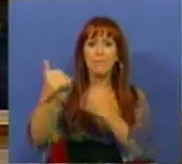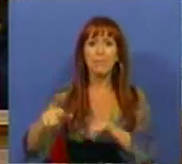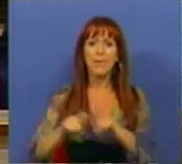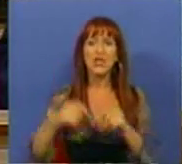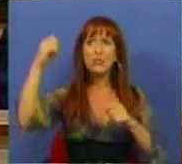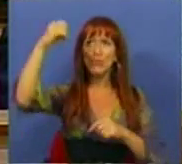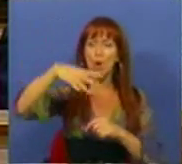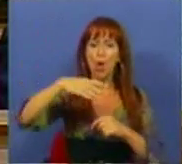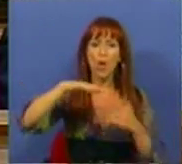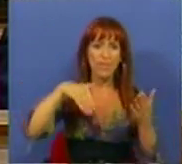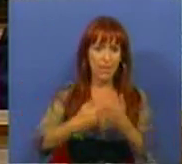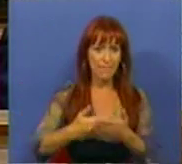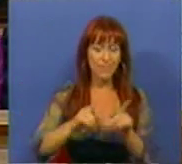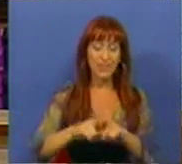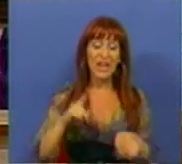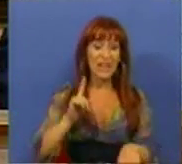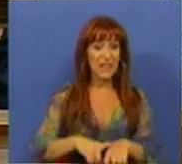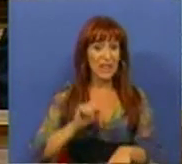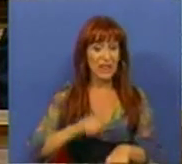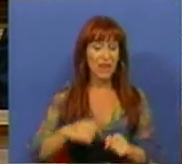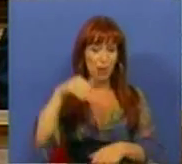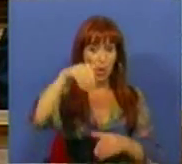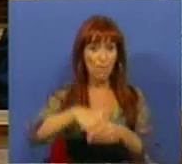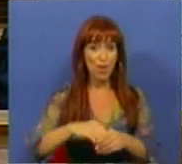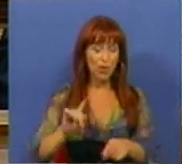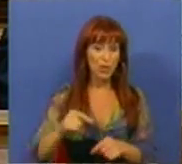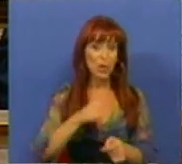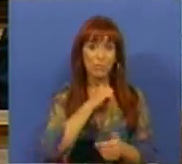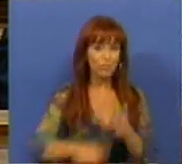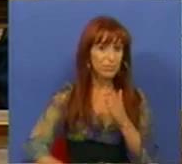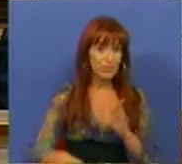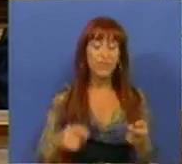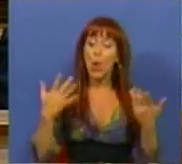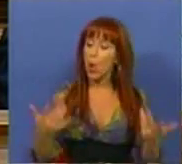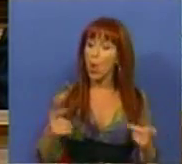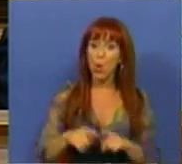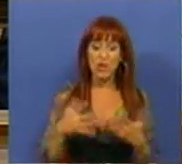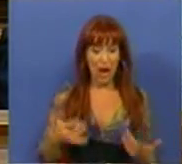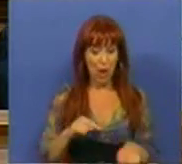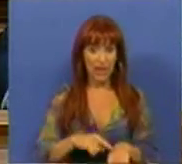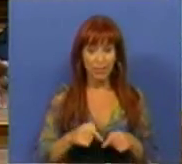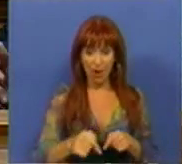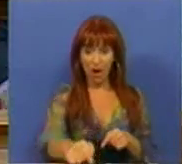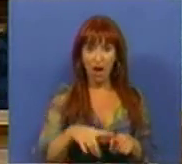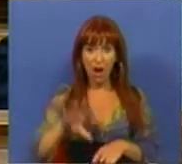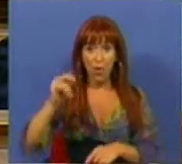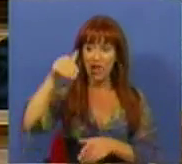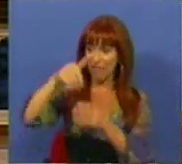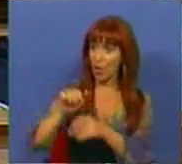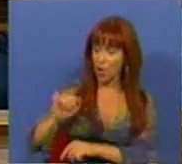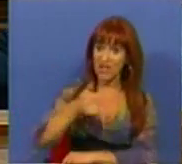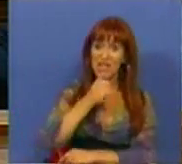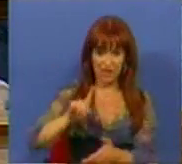de exposição, numa altura em que o voto não decidia. Hoje, na atual legislatura, quando o seu voto